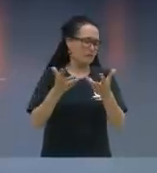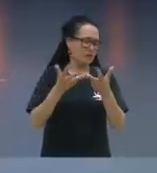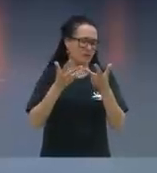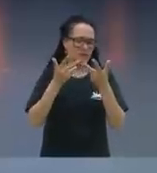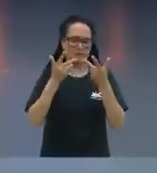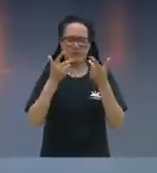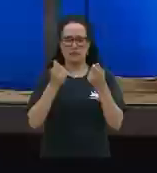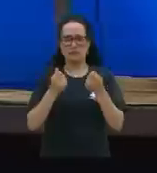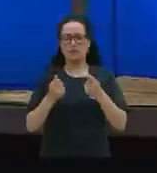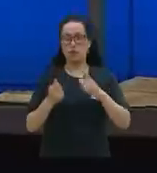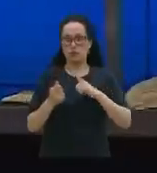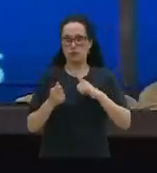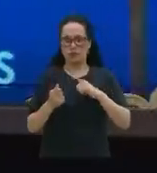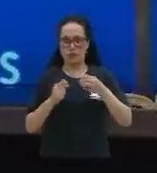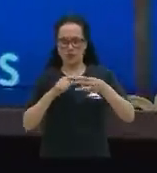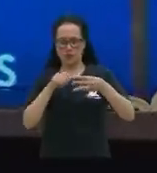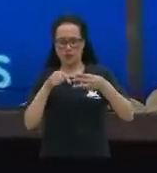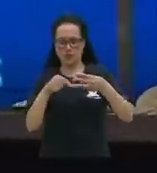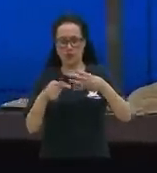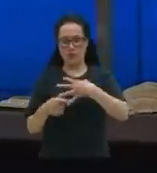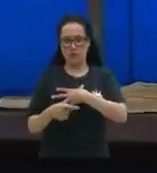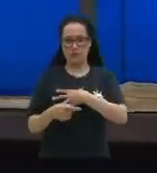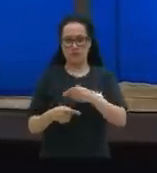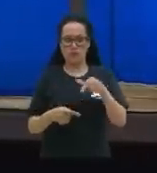Eu tenho 3 filhos, já tenho 7 netos,